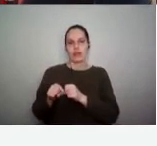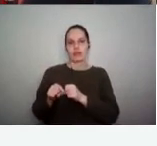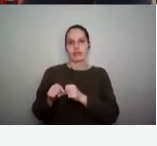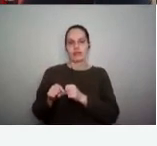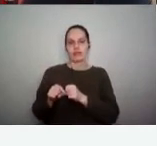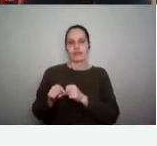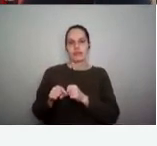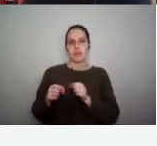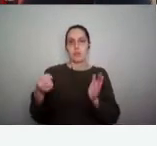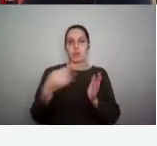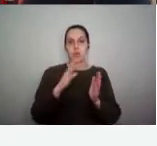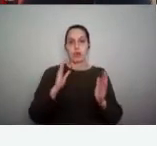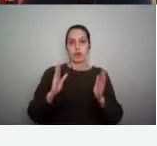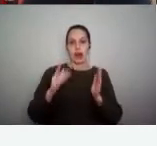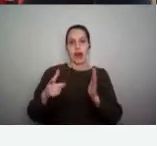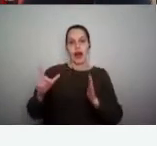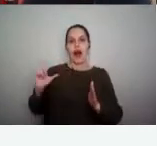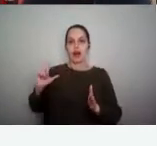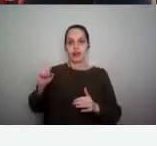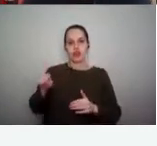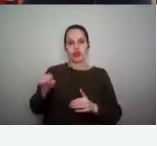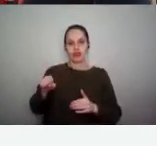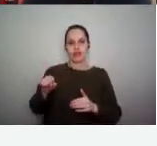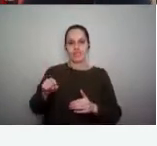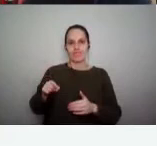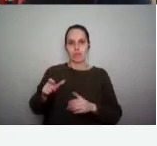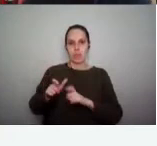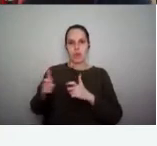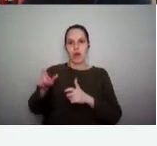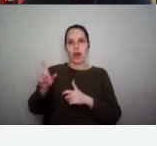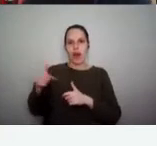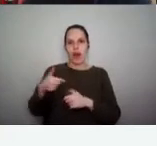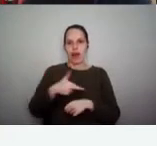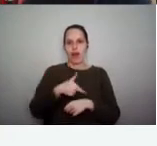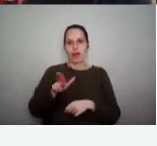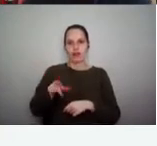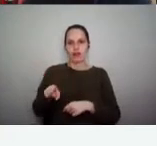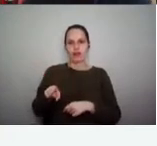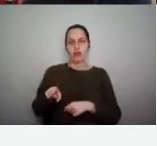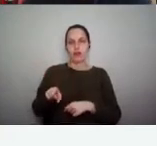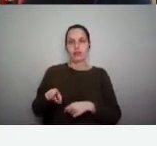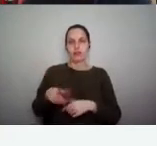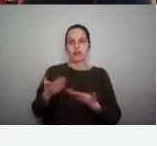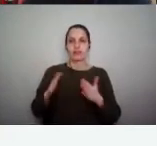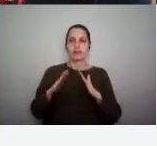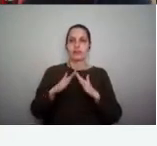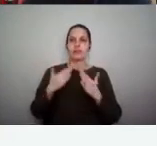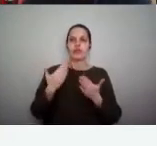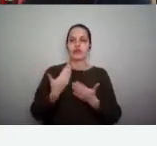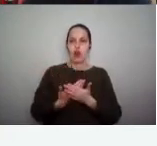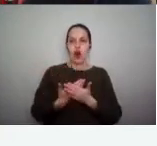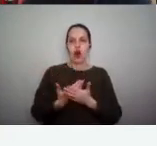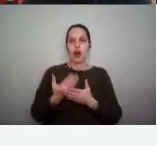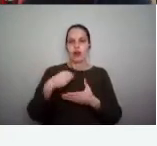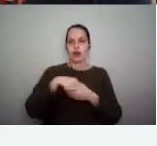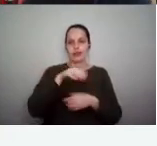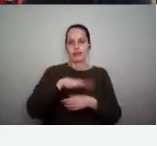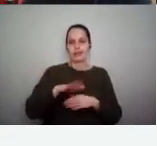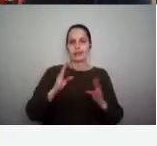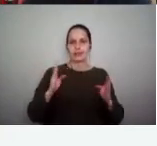né? Então, a escola, então, sendo filha da modernidade,